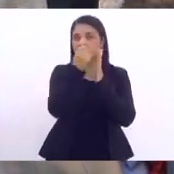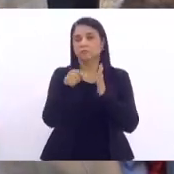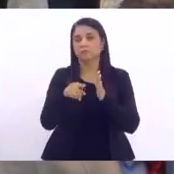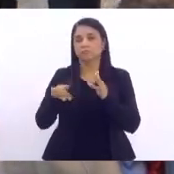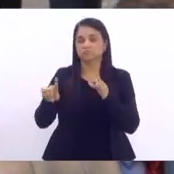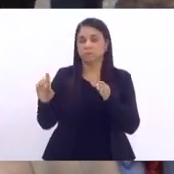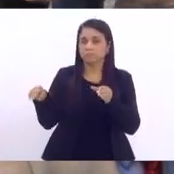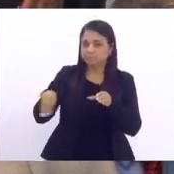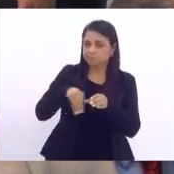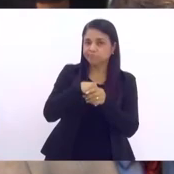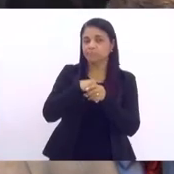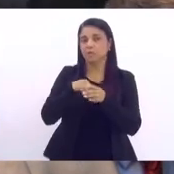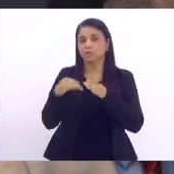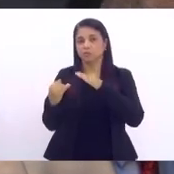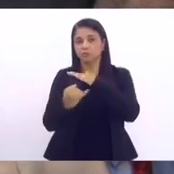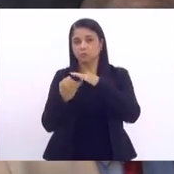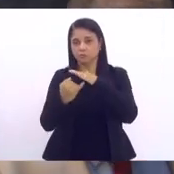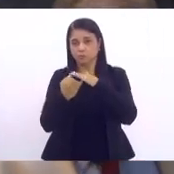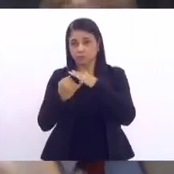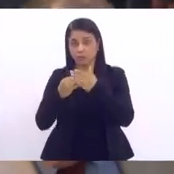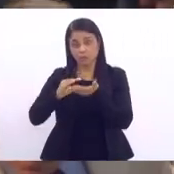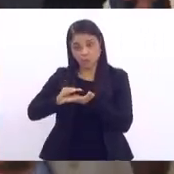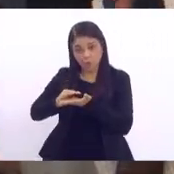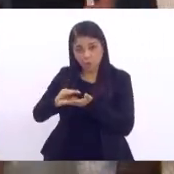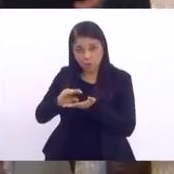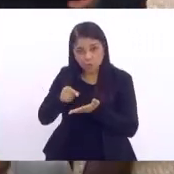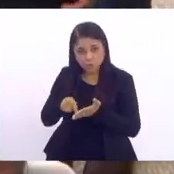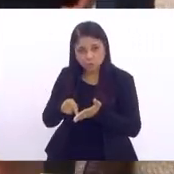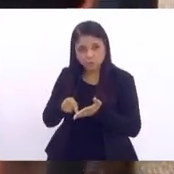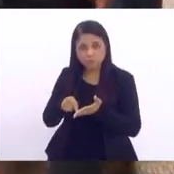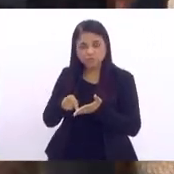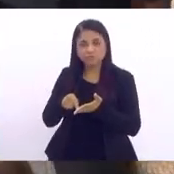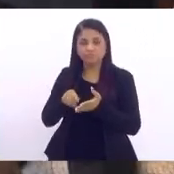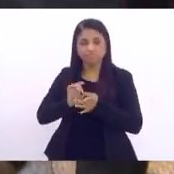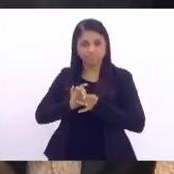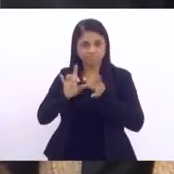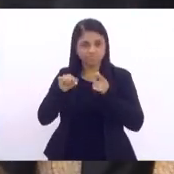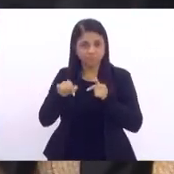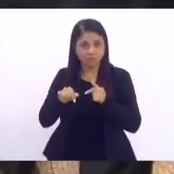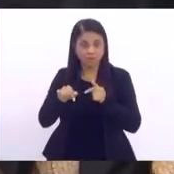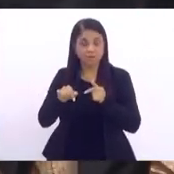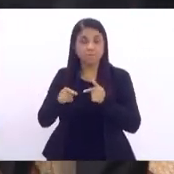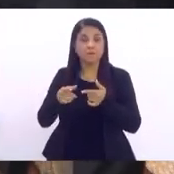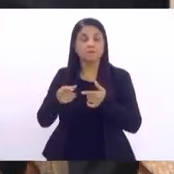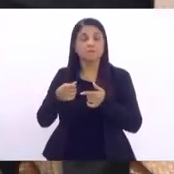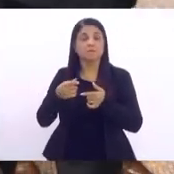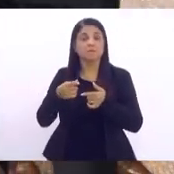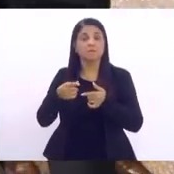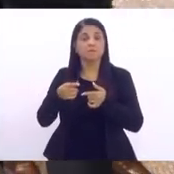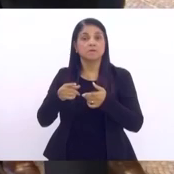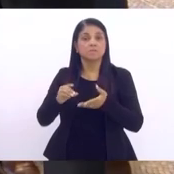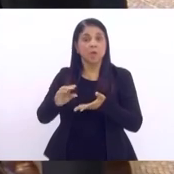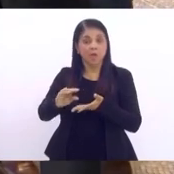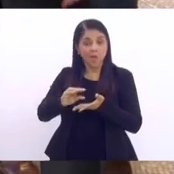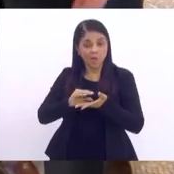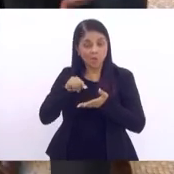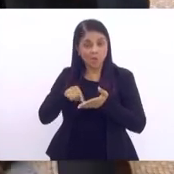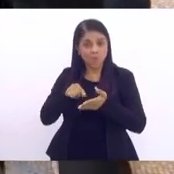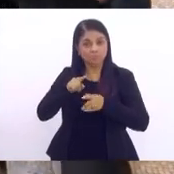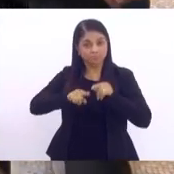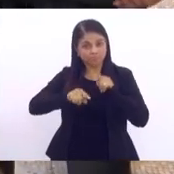quando foi concebido para trazer recurso para o orçamento das forças de